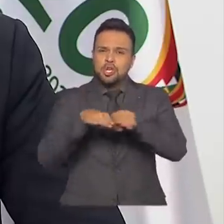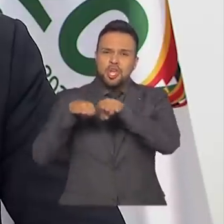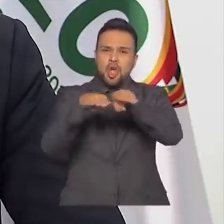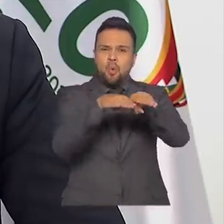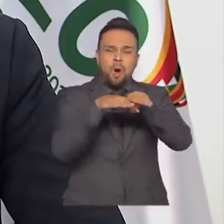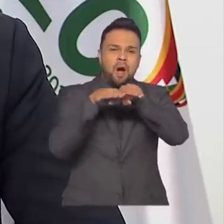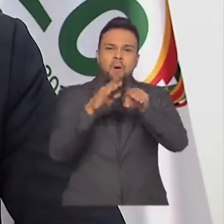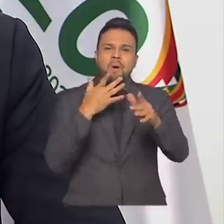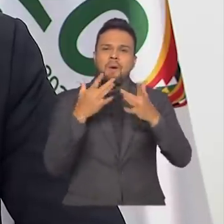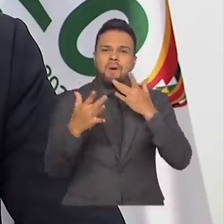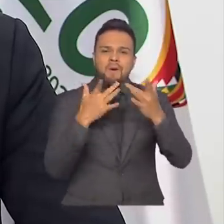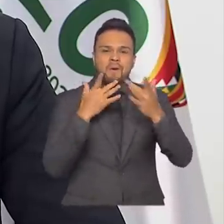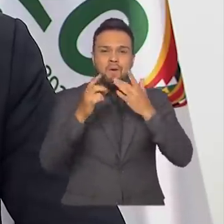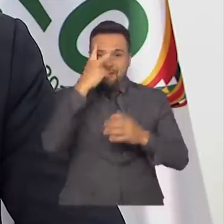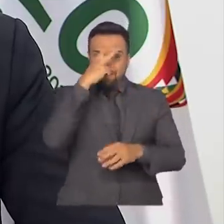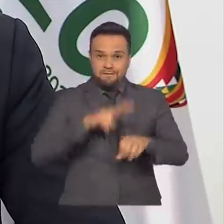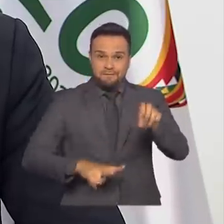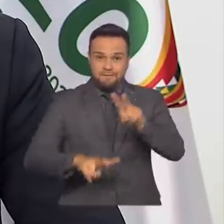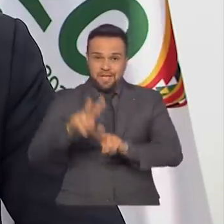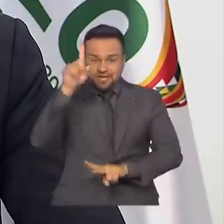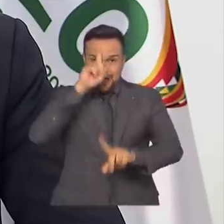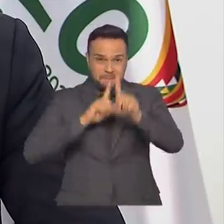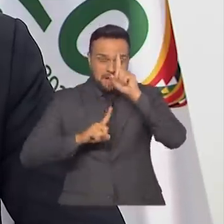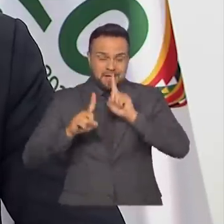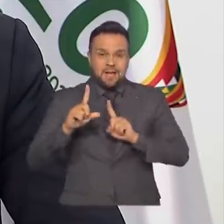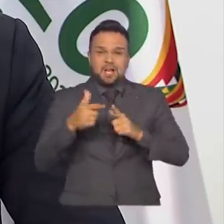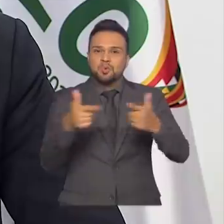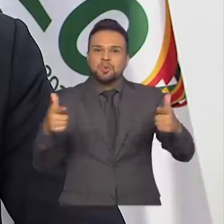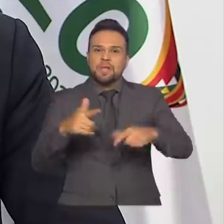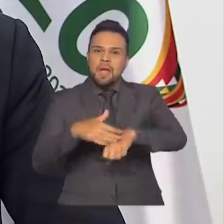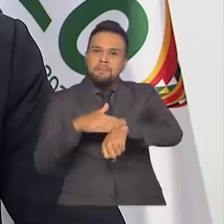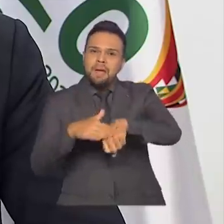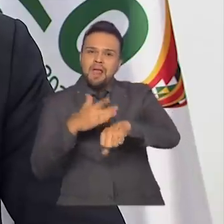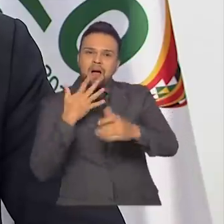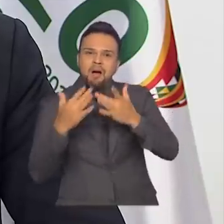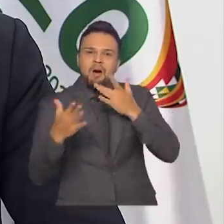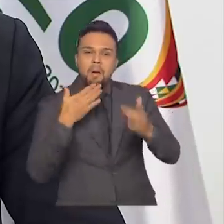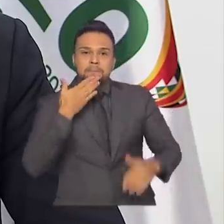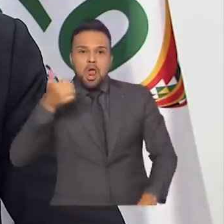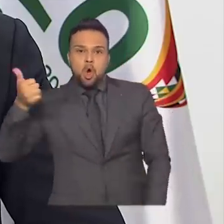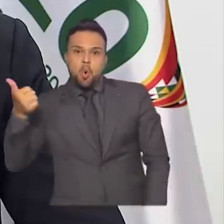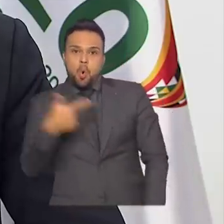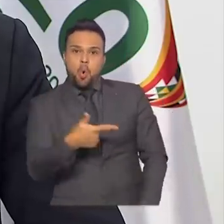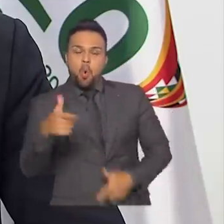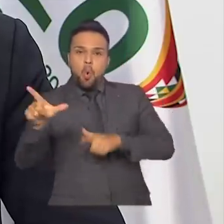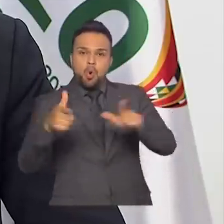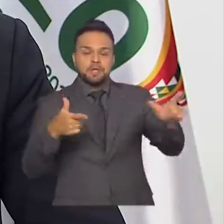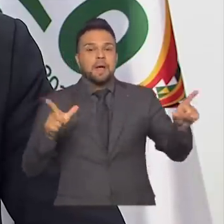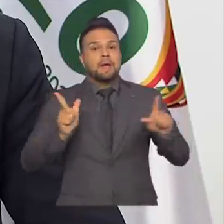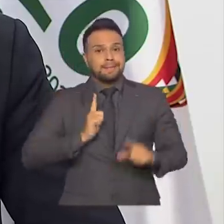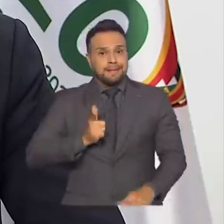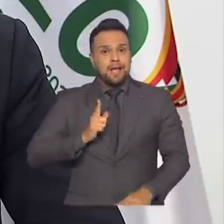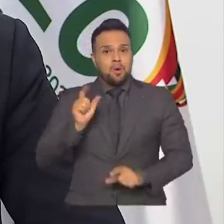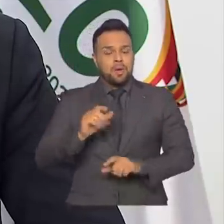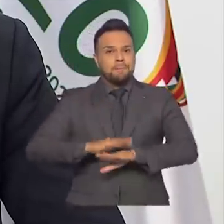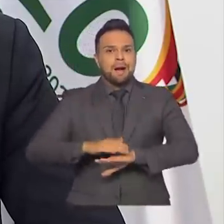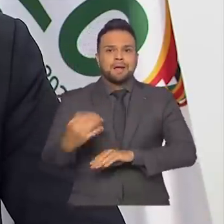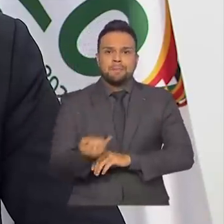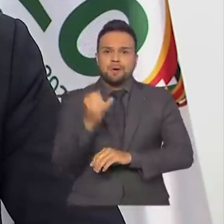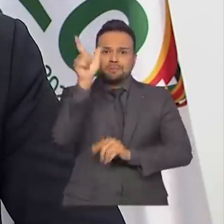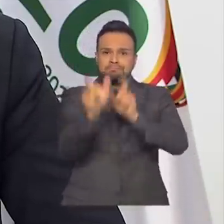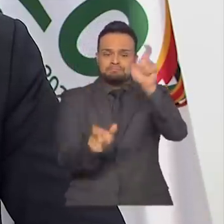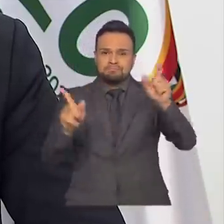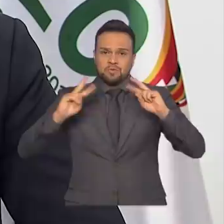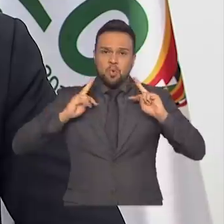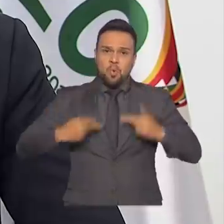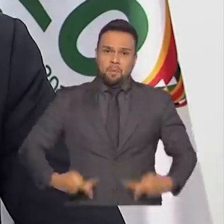amarelo. Não existe uma cor de pele melhor do que as outras. O que existem são seres humanos, bons e